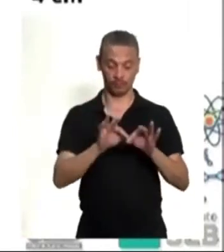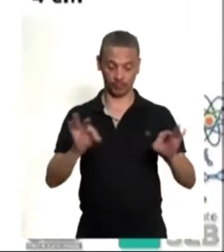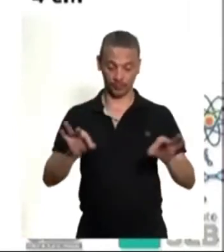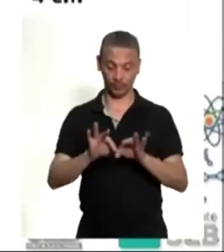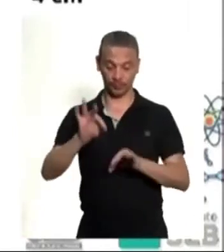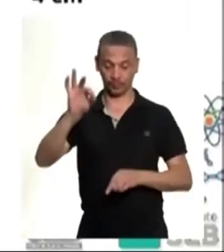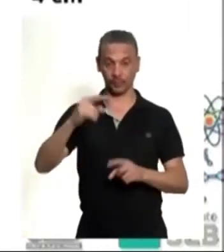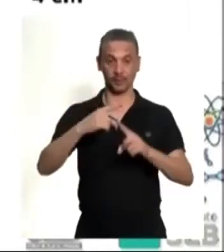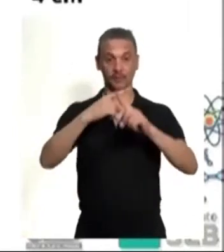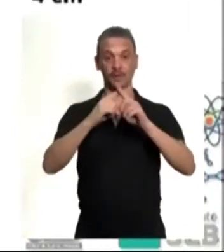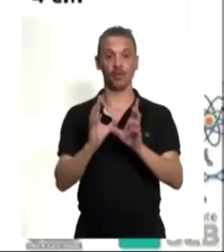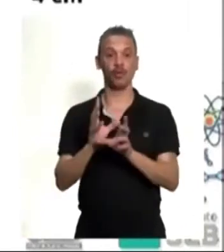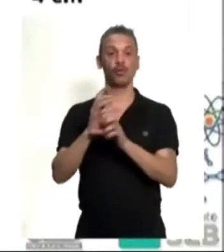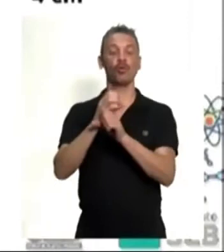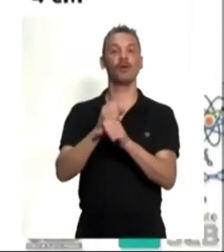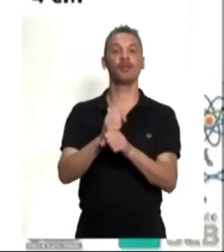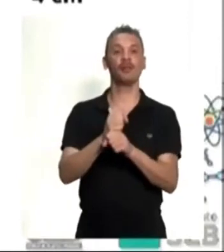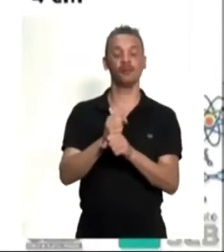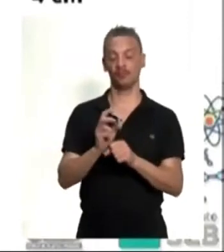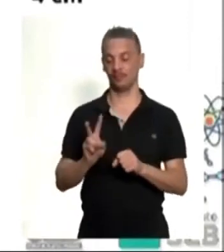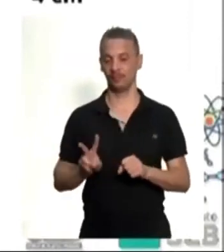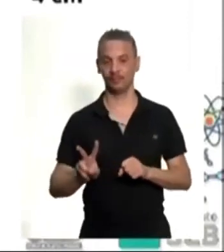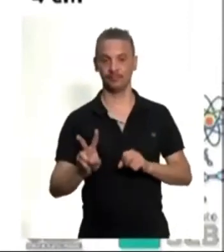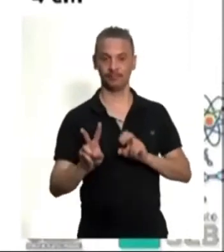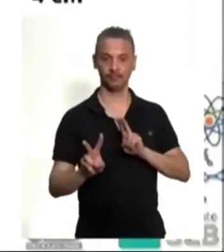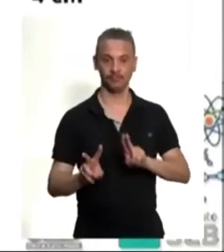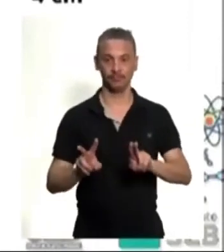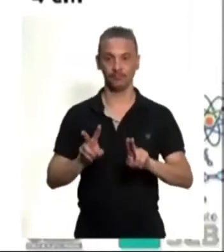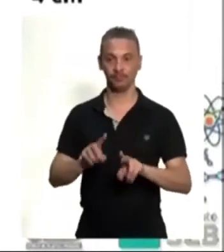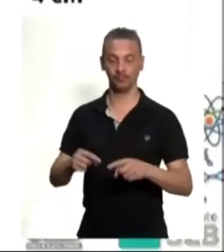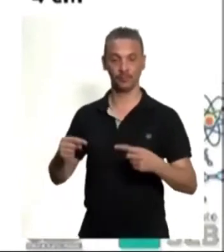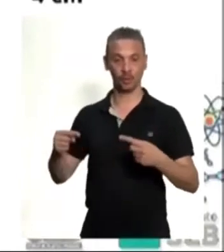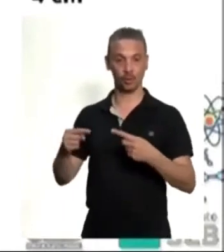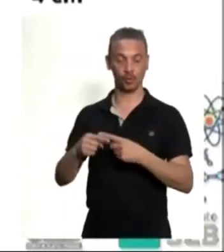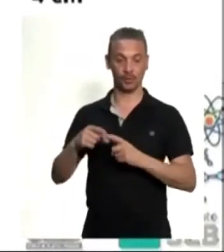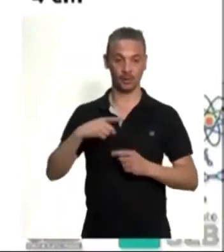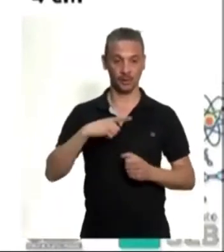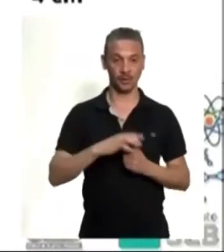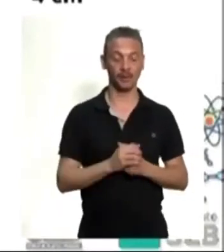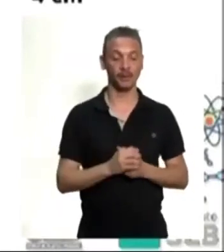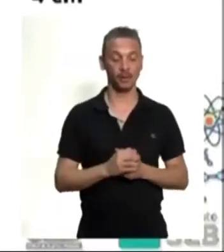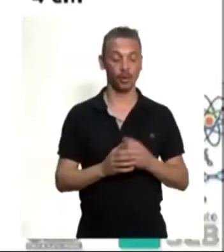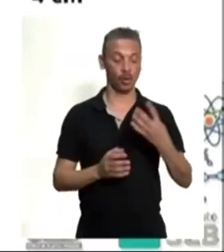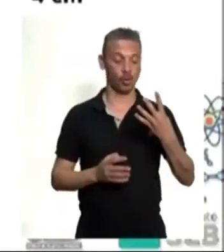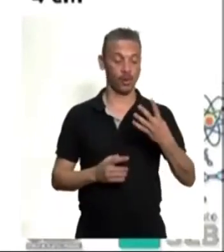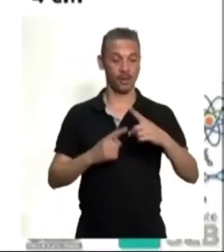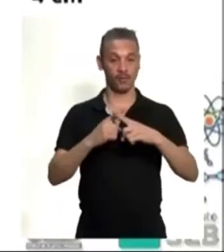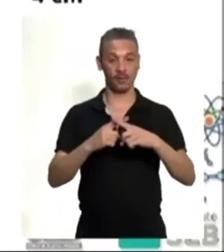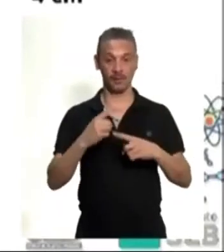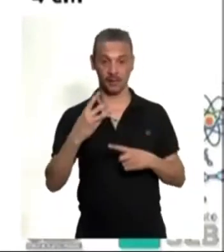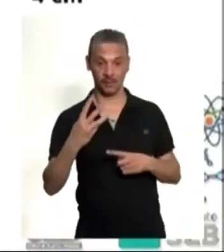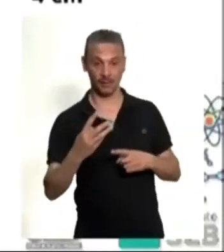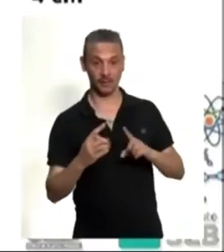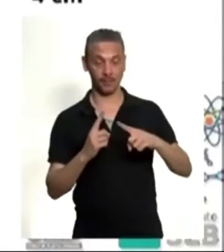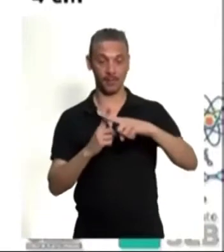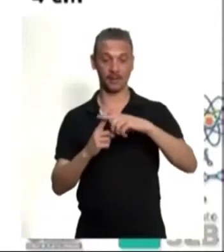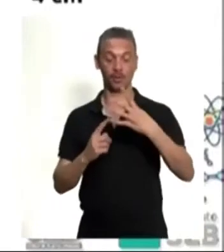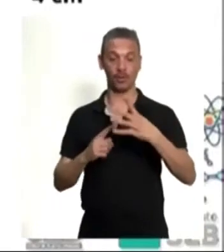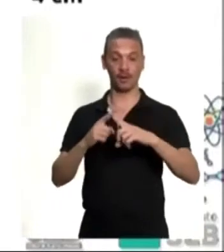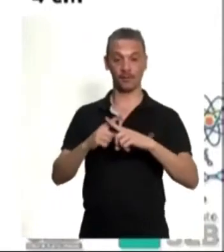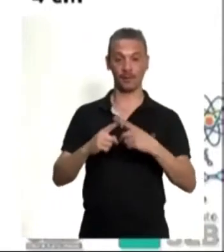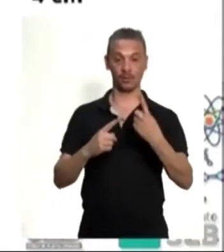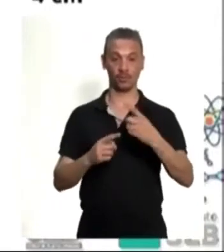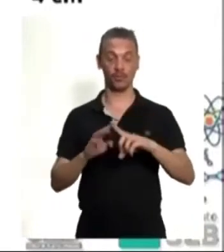Área total, sabe o que você faz? Vai montando as duplinhas. 4 com 3, escreve aí. 4 com 1, escreve aí. 1